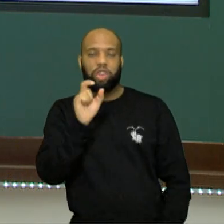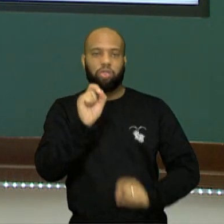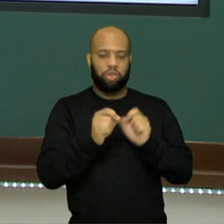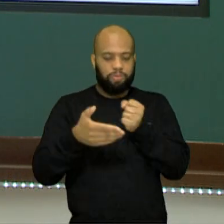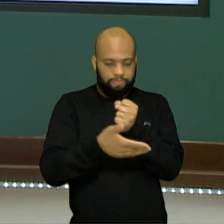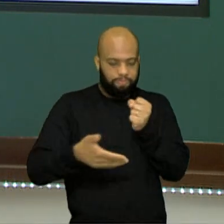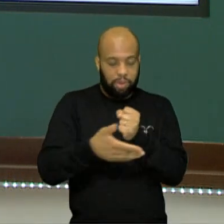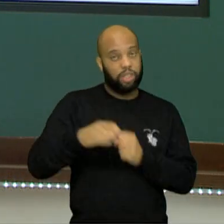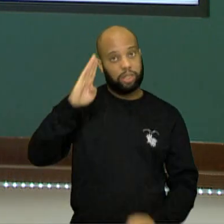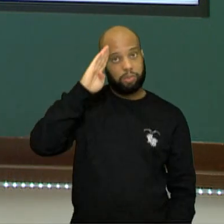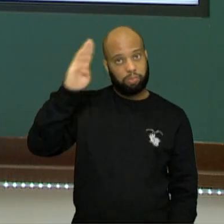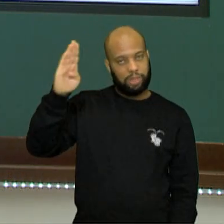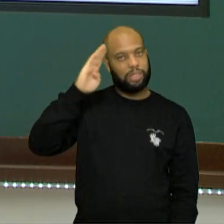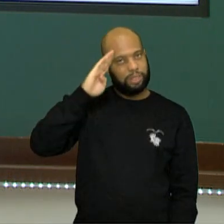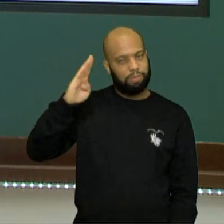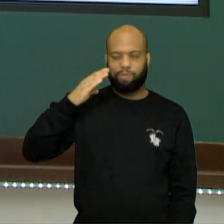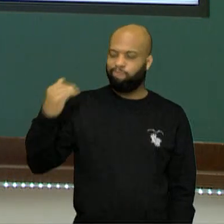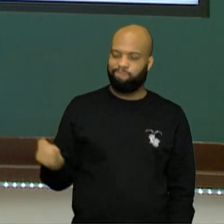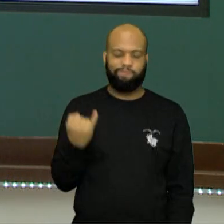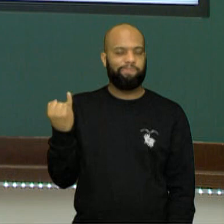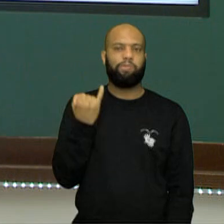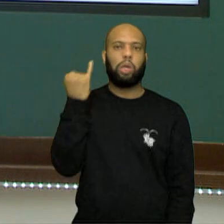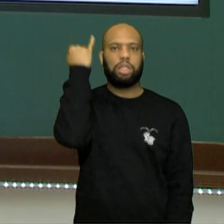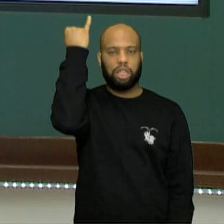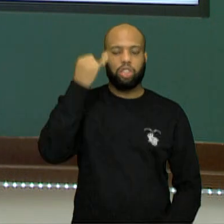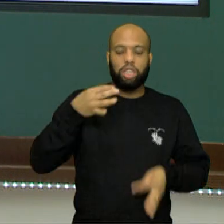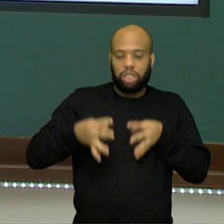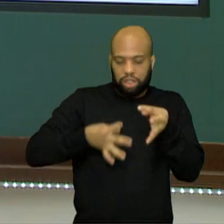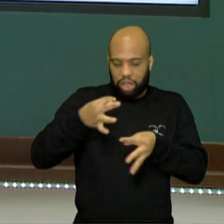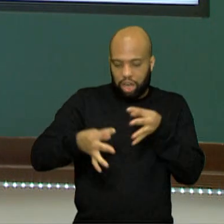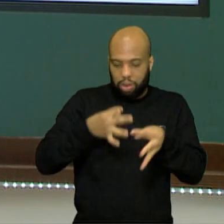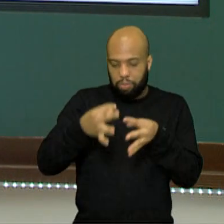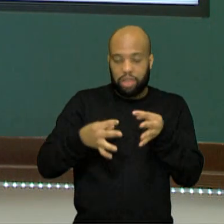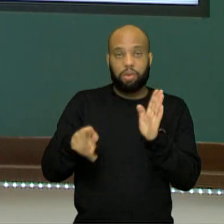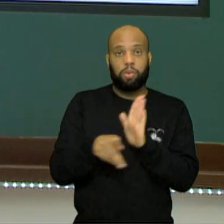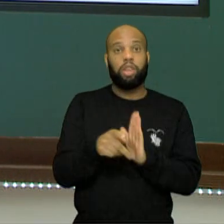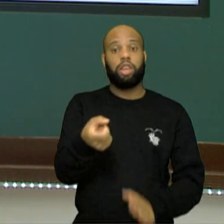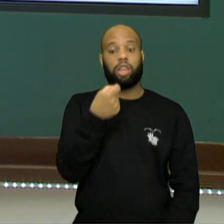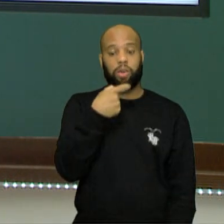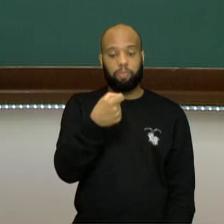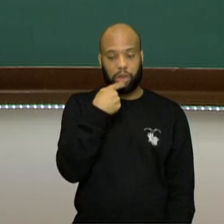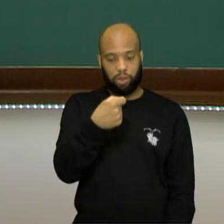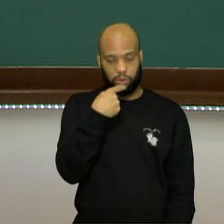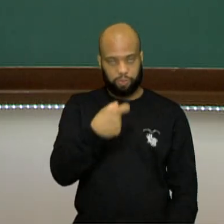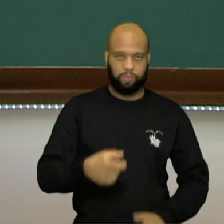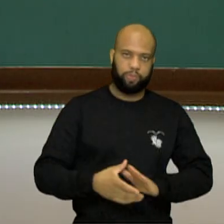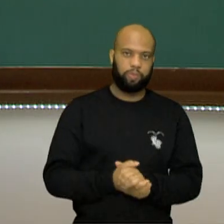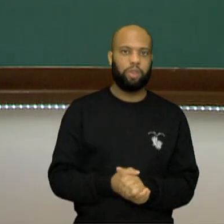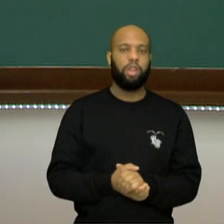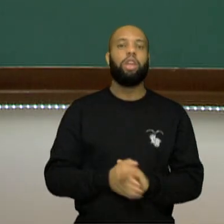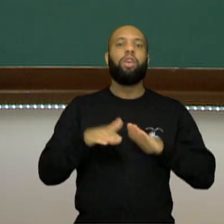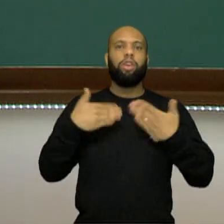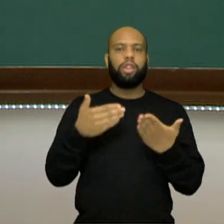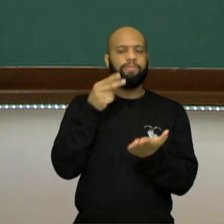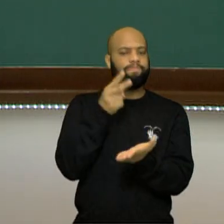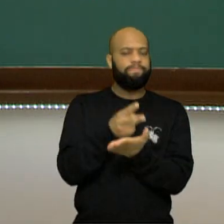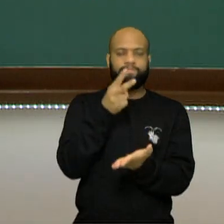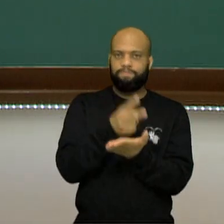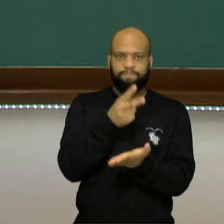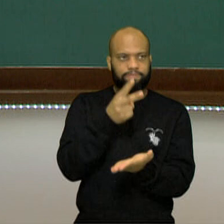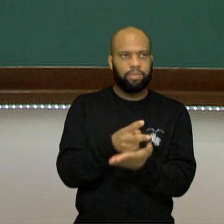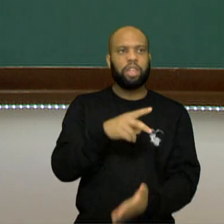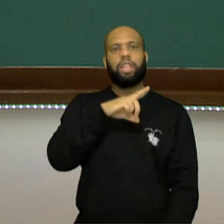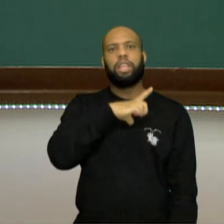base principal como terapia medicamentosa. Então, é muito comum a gente ouvir,